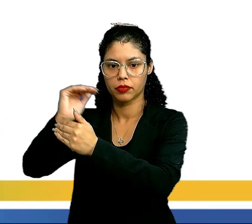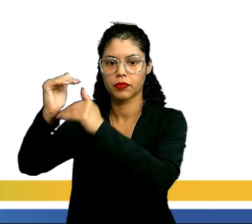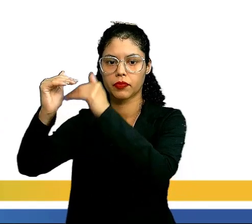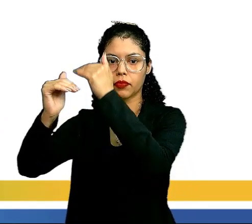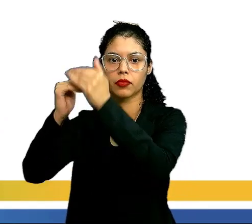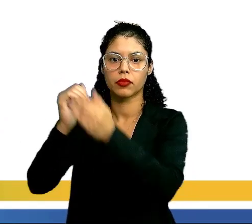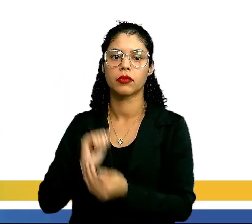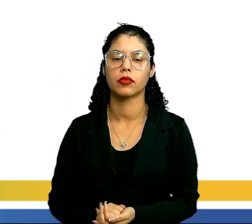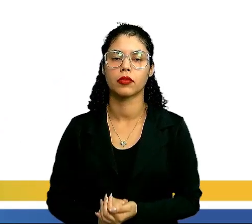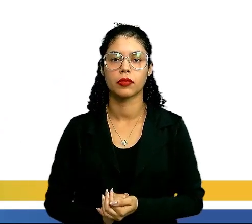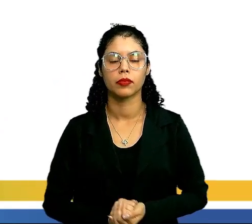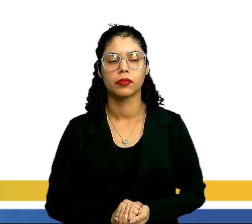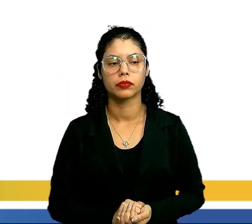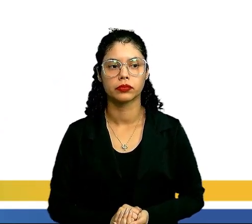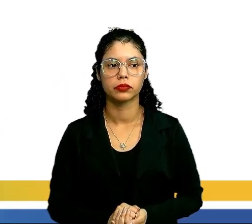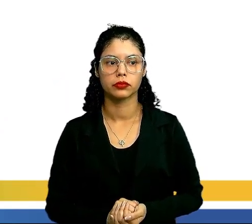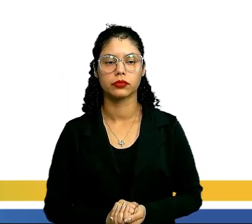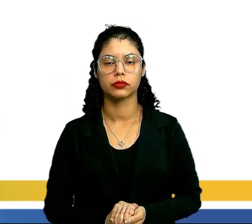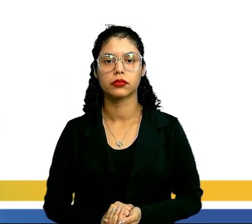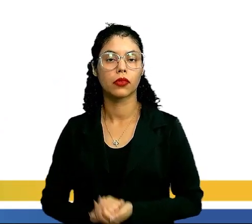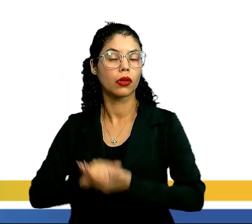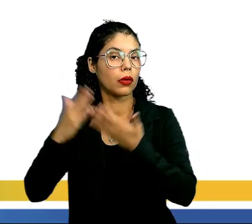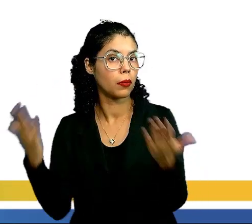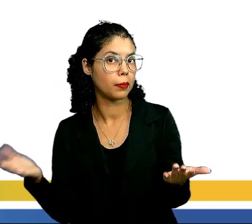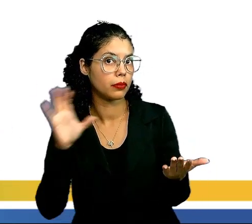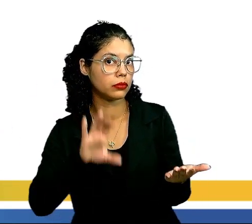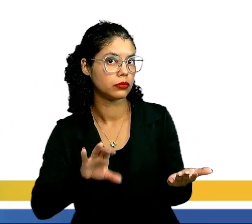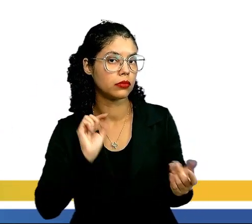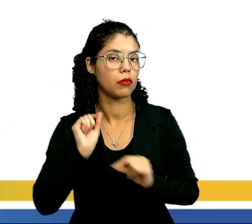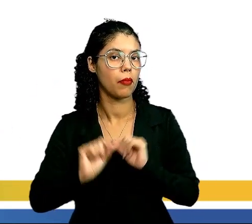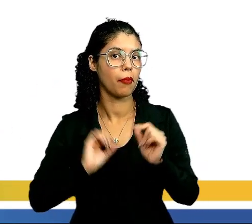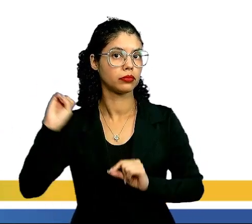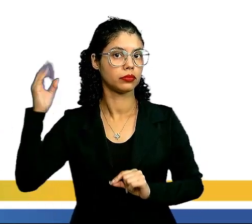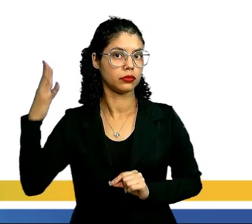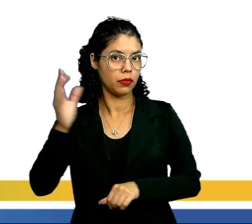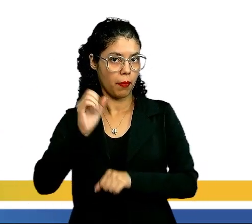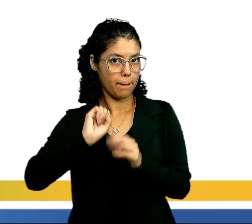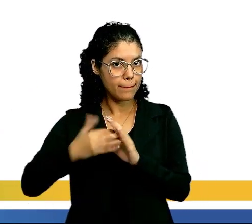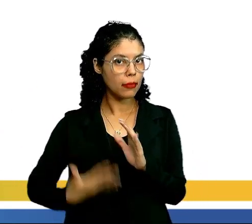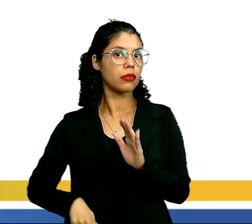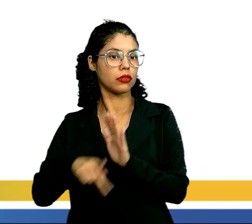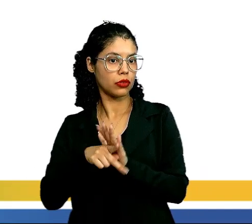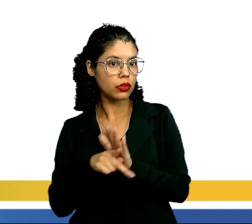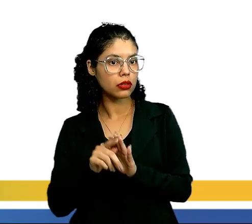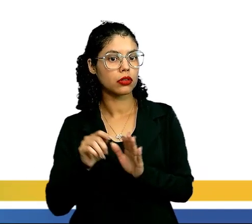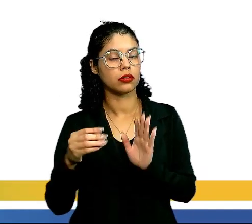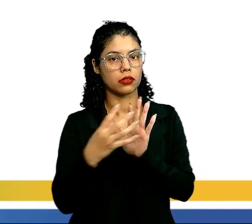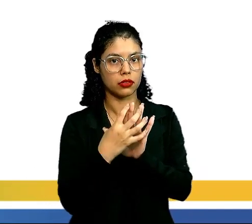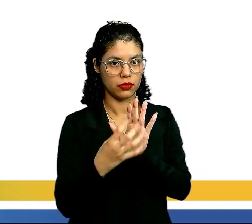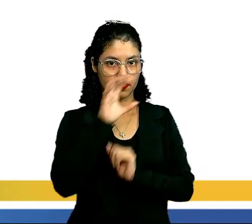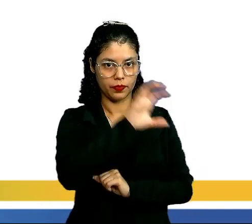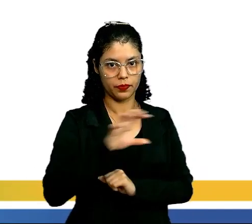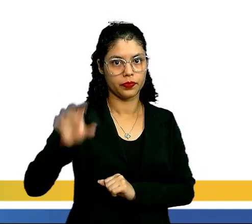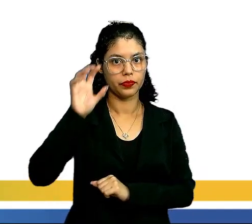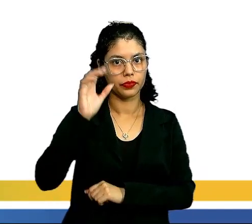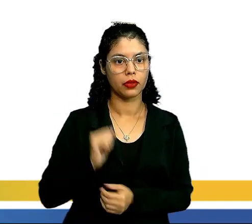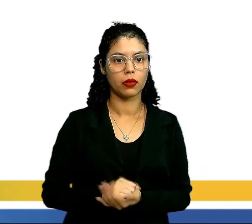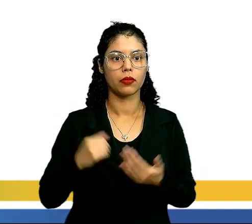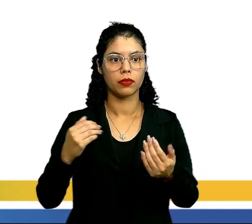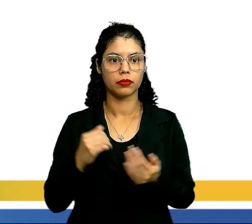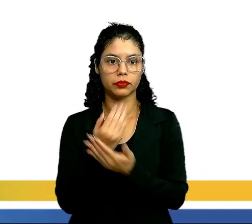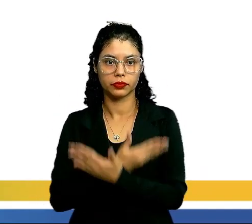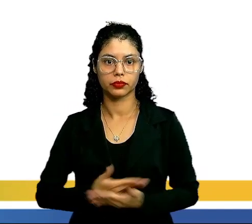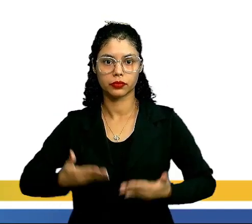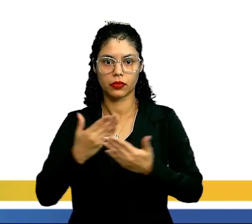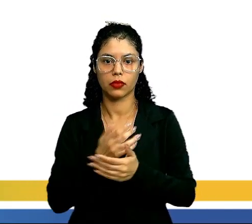subdesenvolvidos ou em desenvolvimento. Logo, a principal característica desse modelo vai ser a conservação